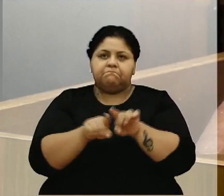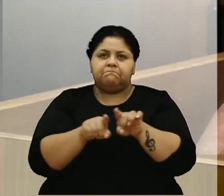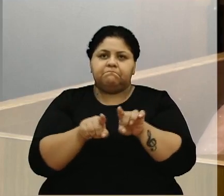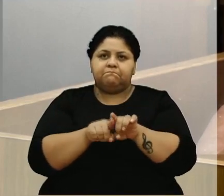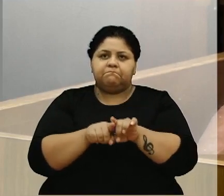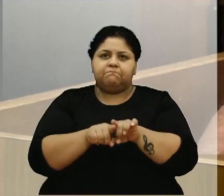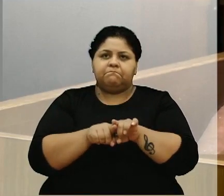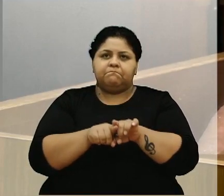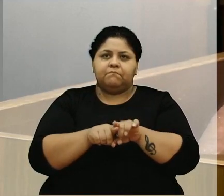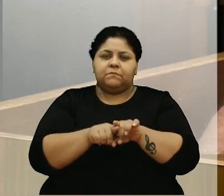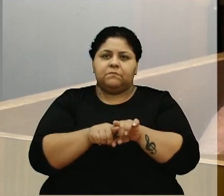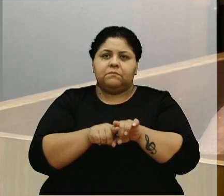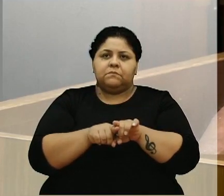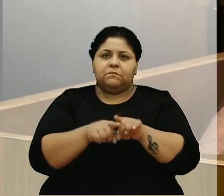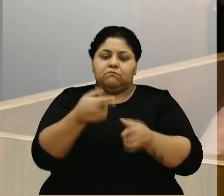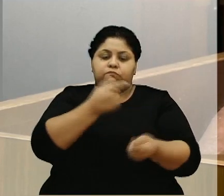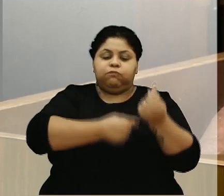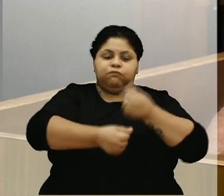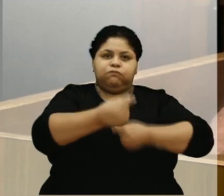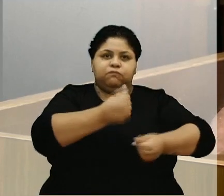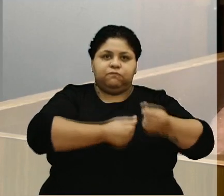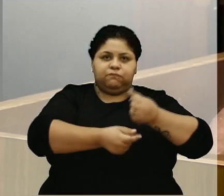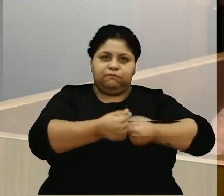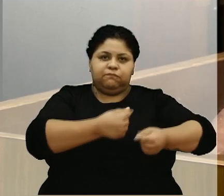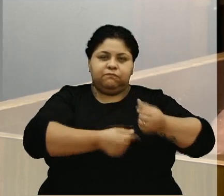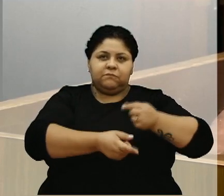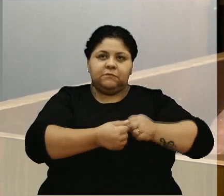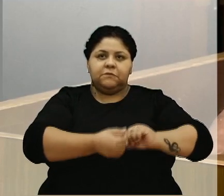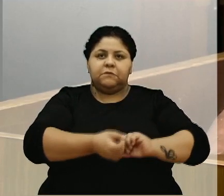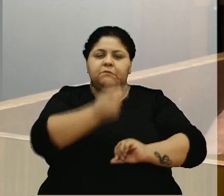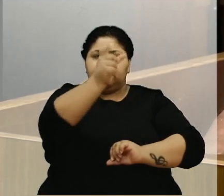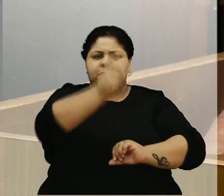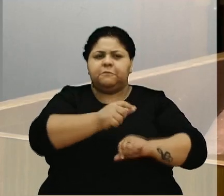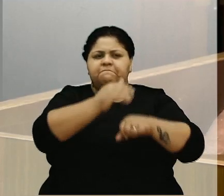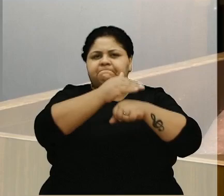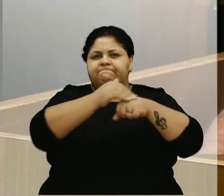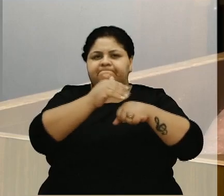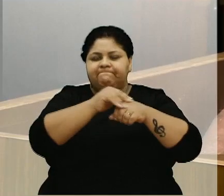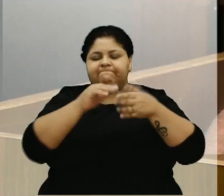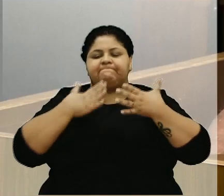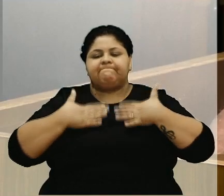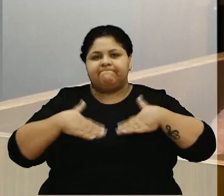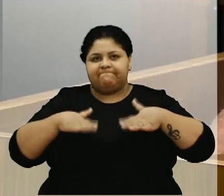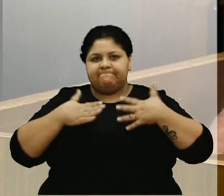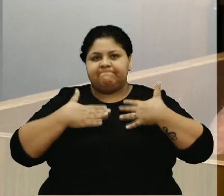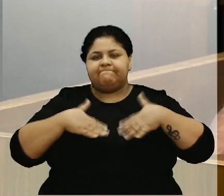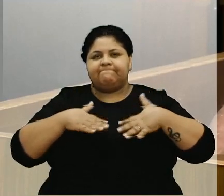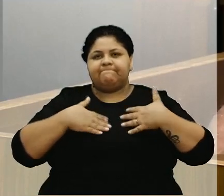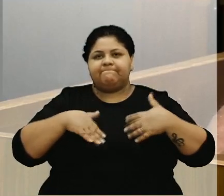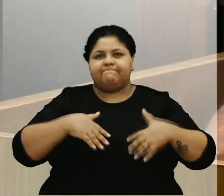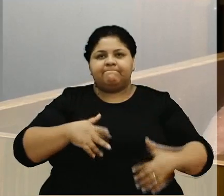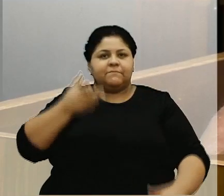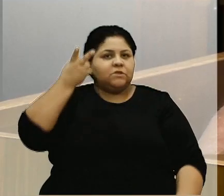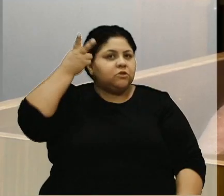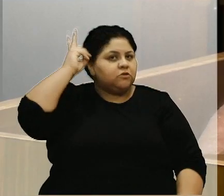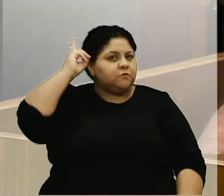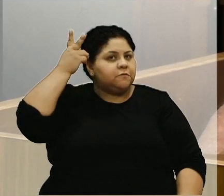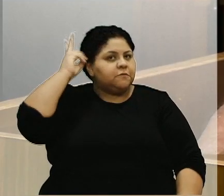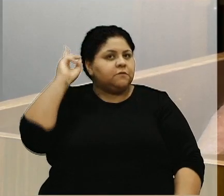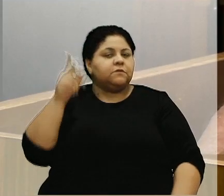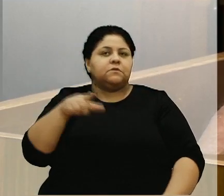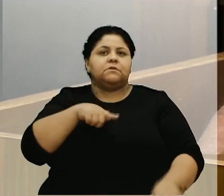o tesoureiro, uma pessoa bondosa, uma pessoa querida, uma pessoa calma, o Valdir Walter. Também